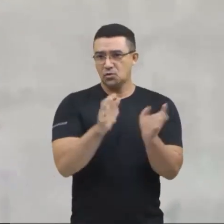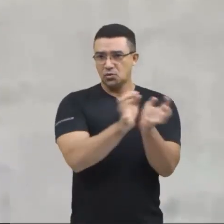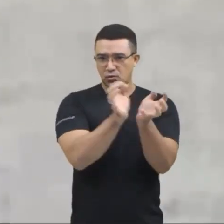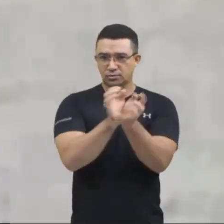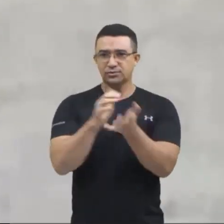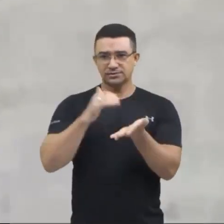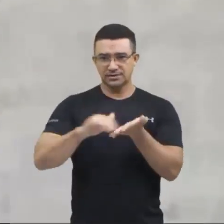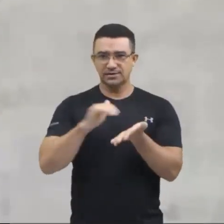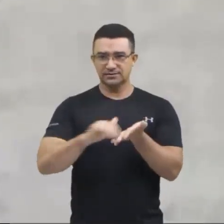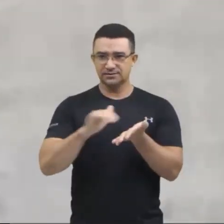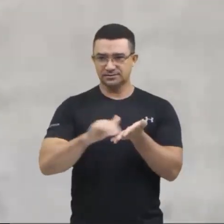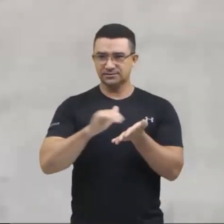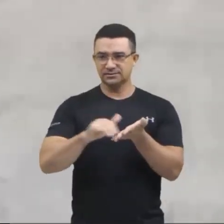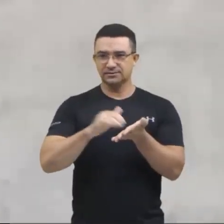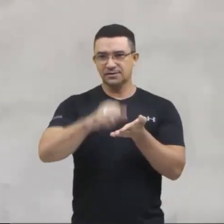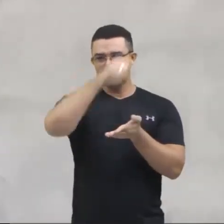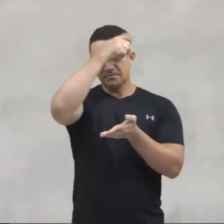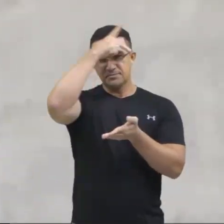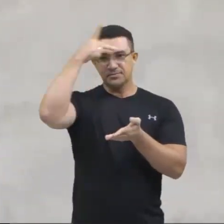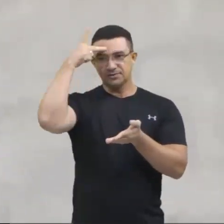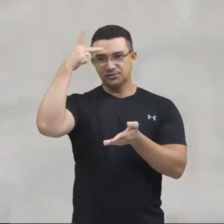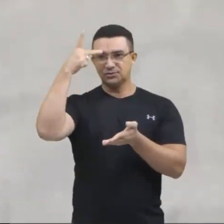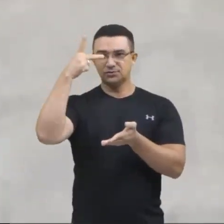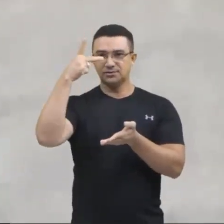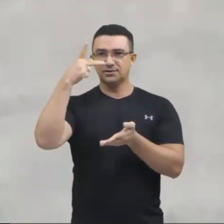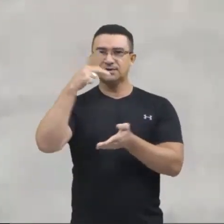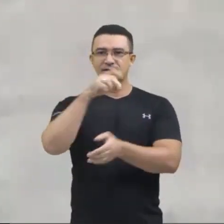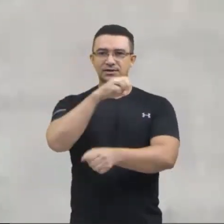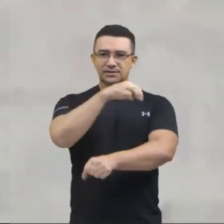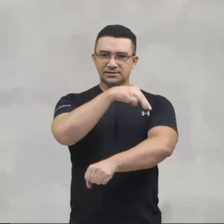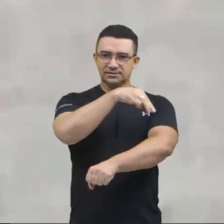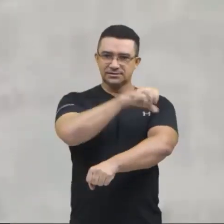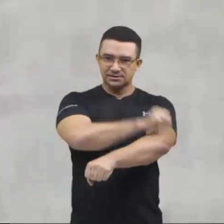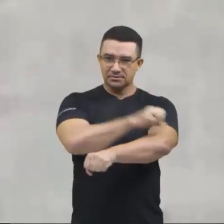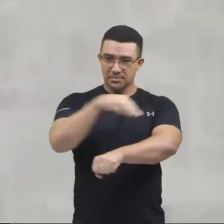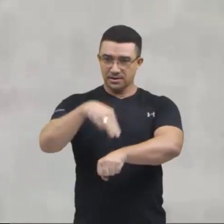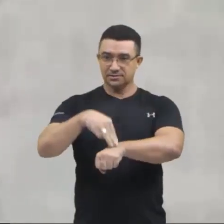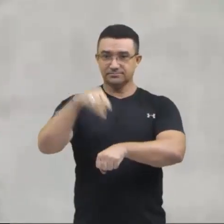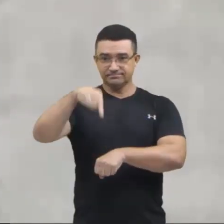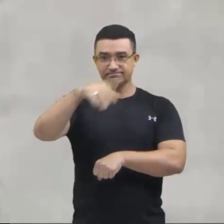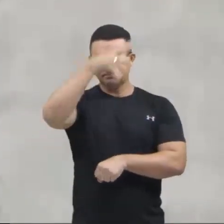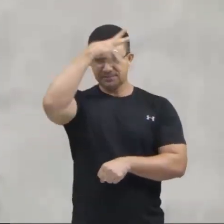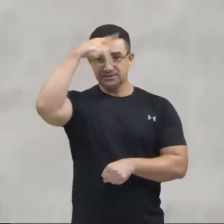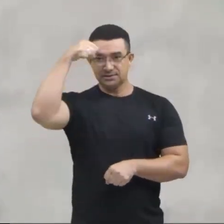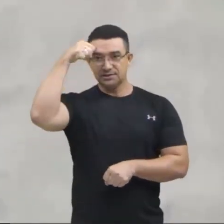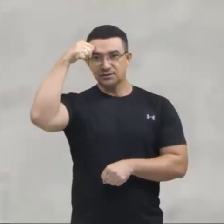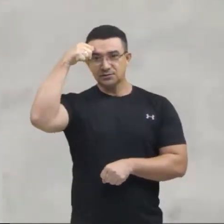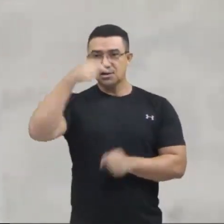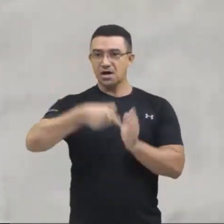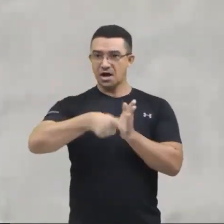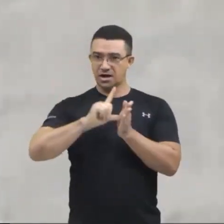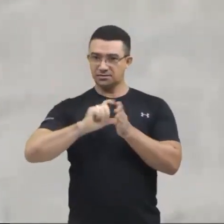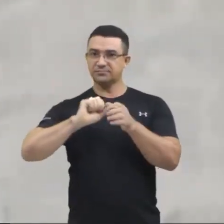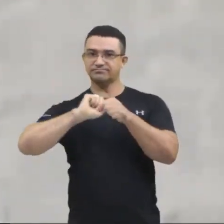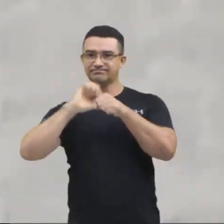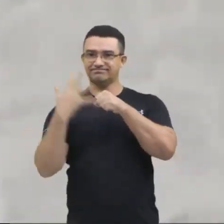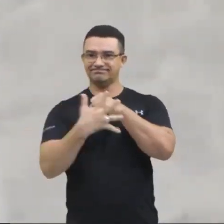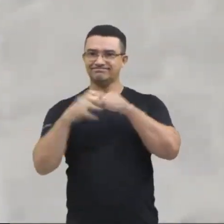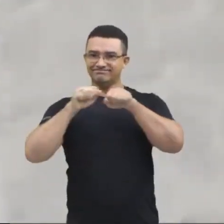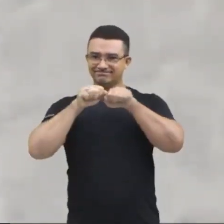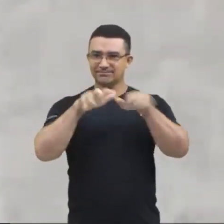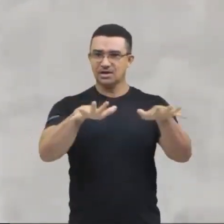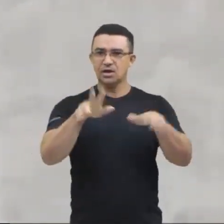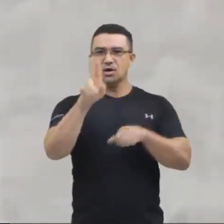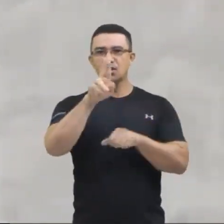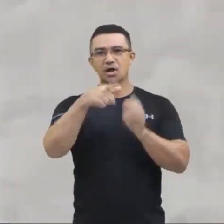Secretaria Municipal de Educação, SEMED, aqui em Manaus. Bom, antes da pandemia, eu utilizava como